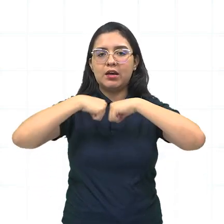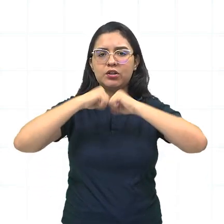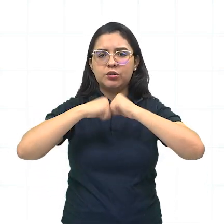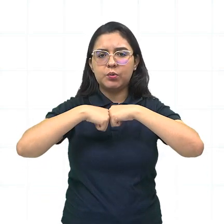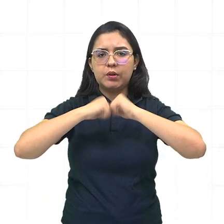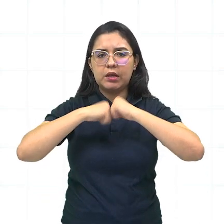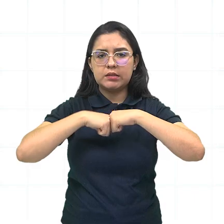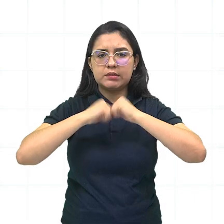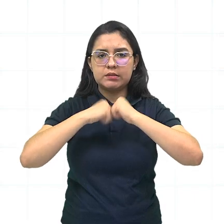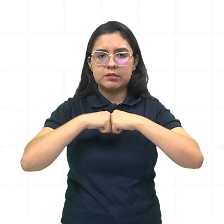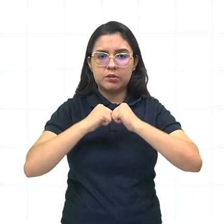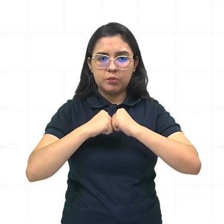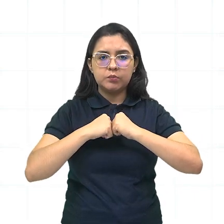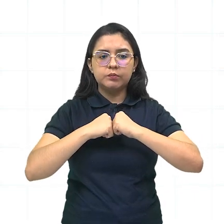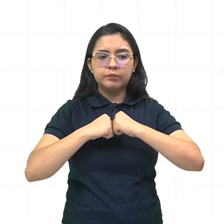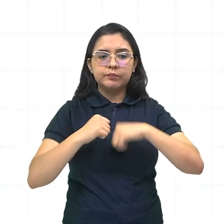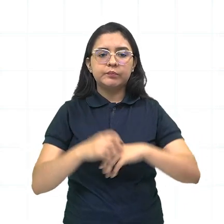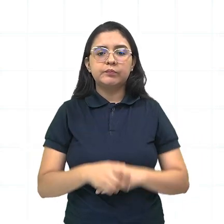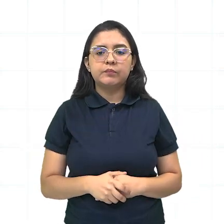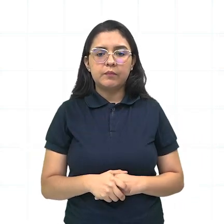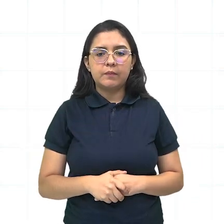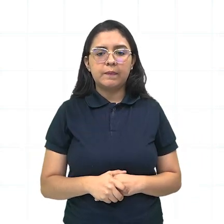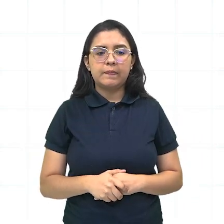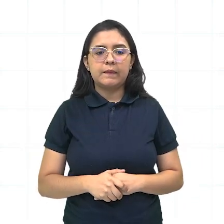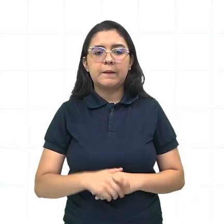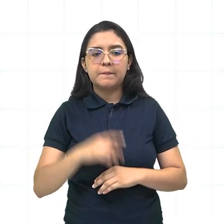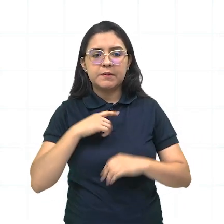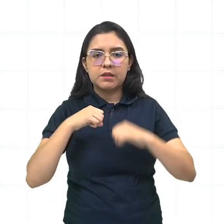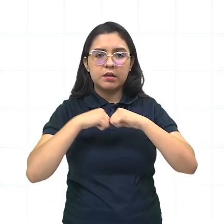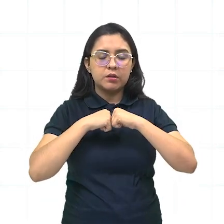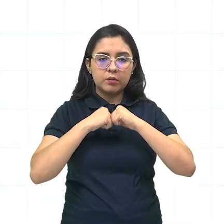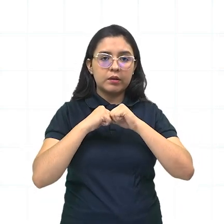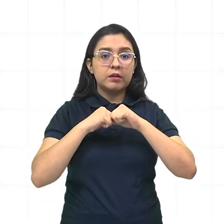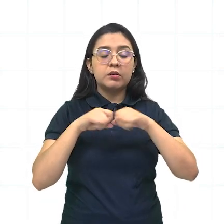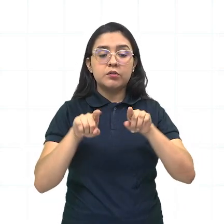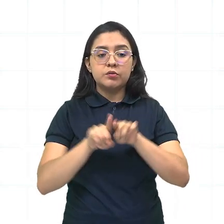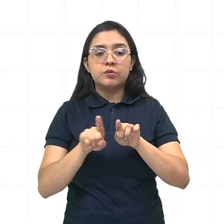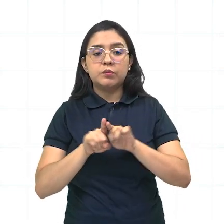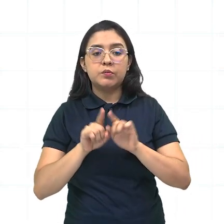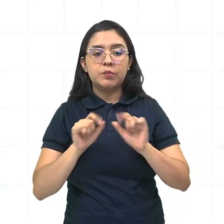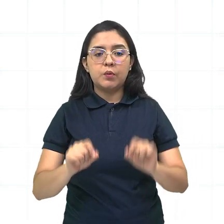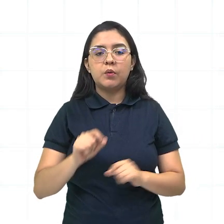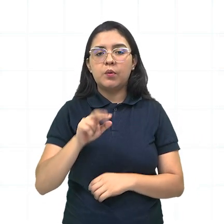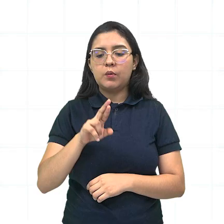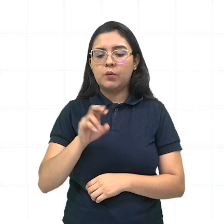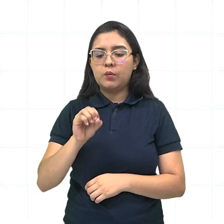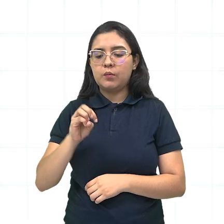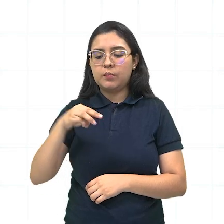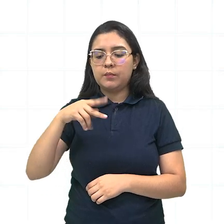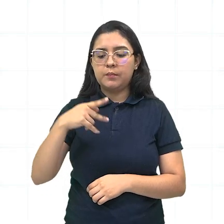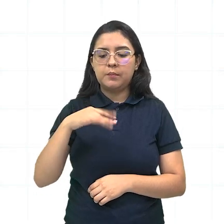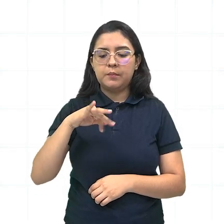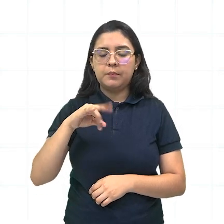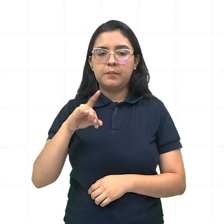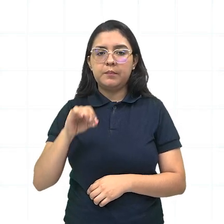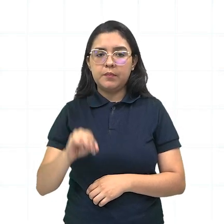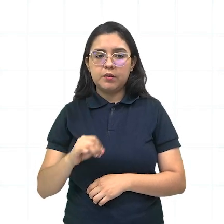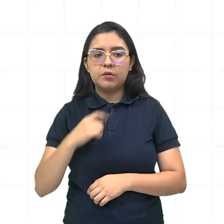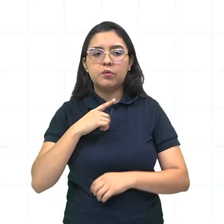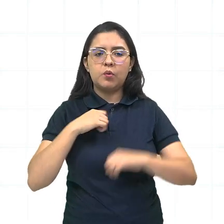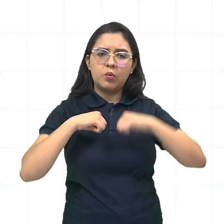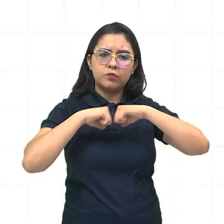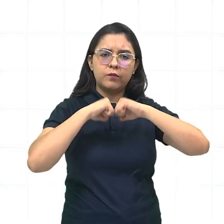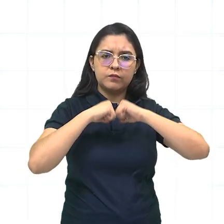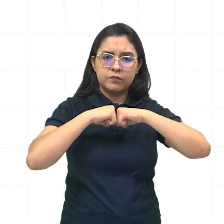é altamente estirado, mas ele não é rompido, né? Então, ele é como se o osso ele forçasse